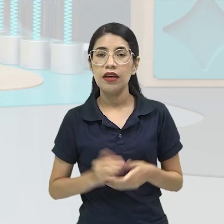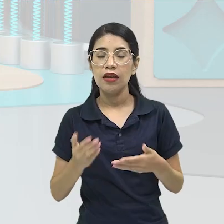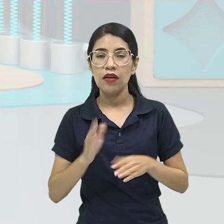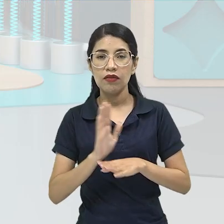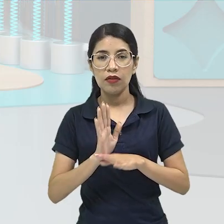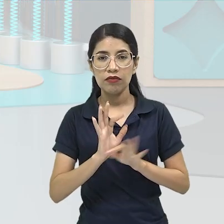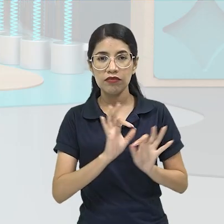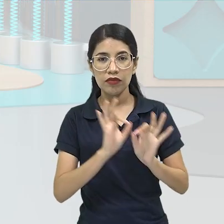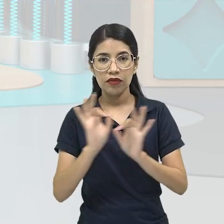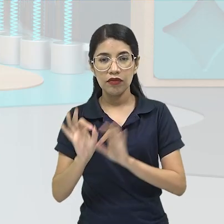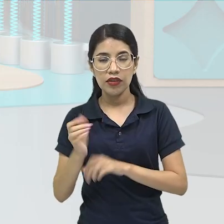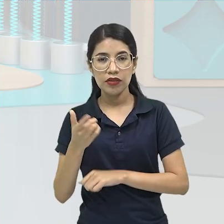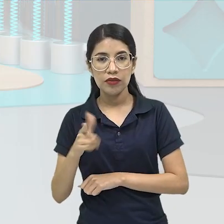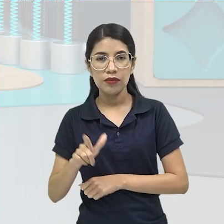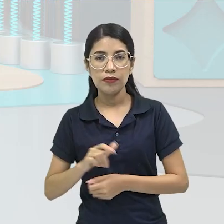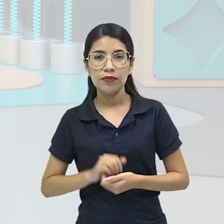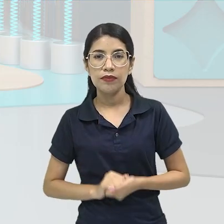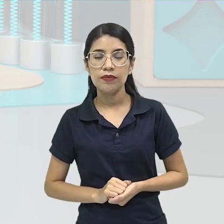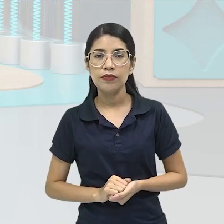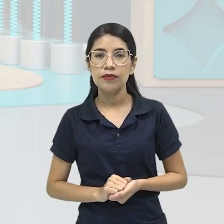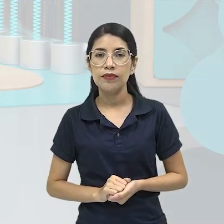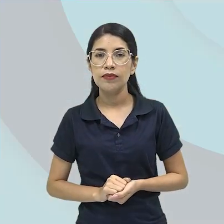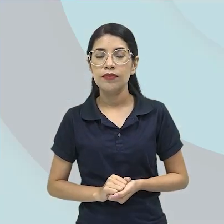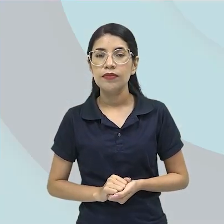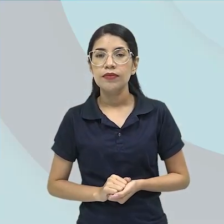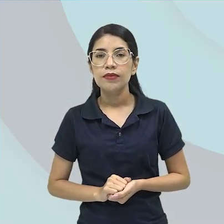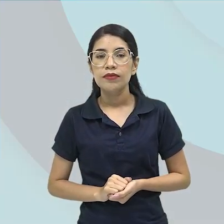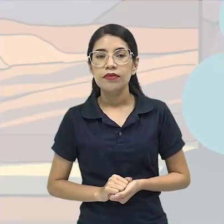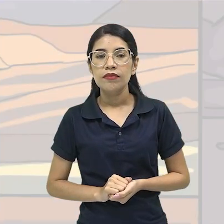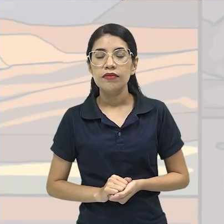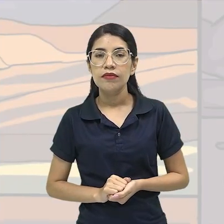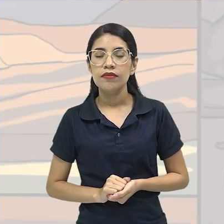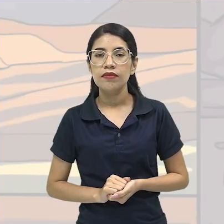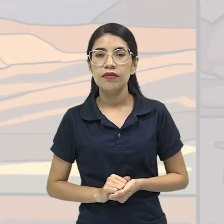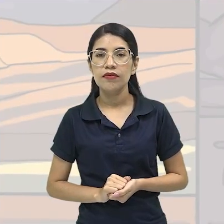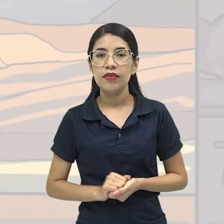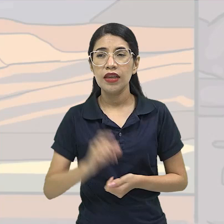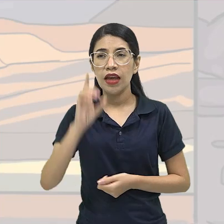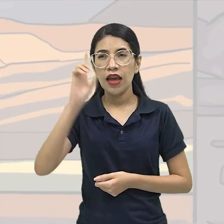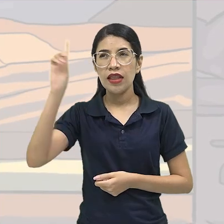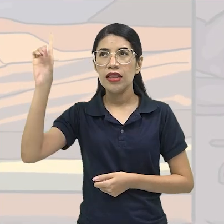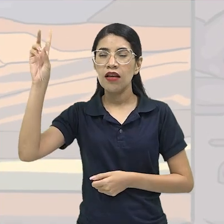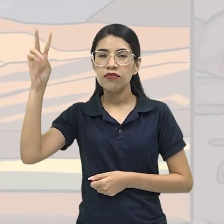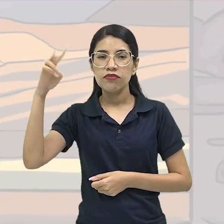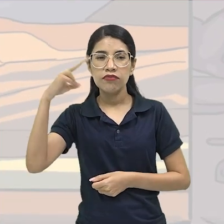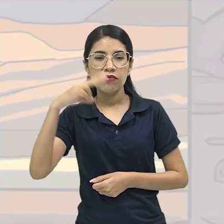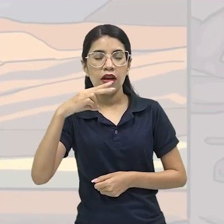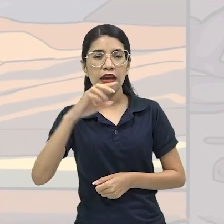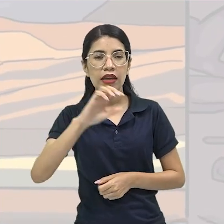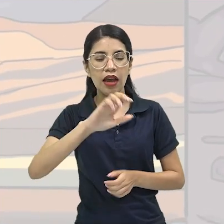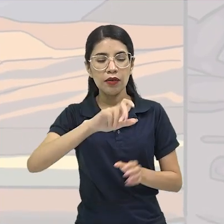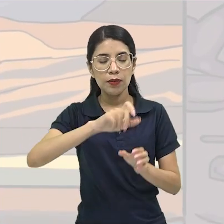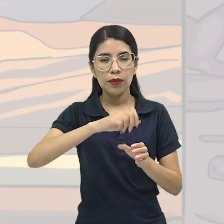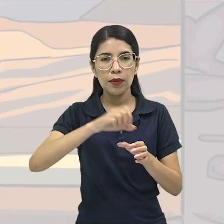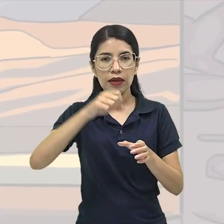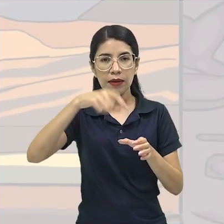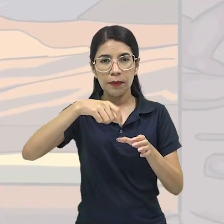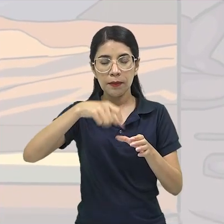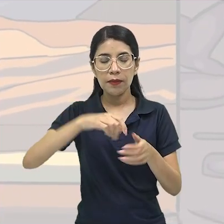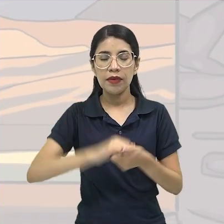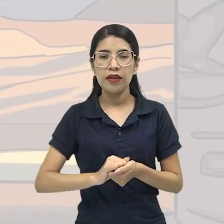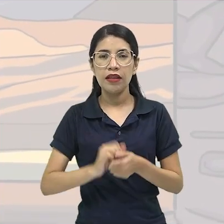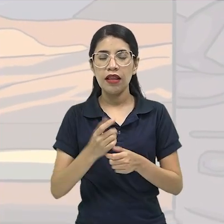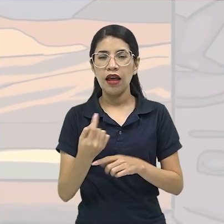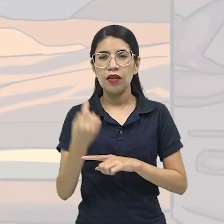vocês assistam a mais um vídeo. Atenção! O olhar de Deus e a torneira que pinga. No